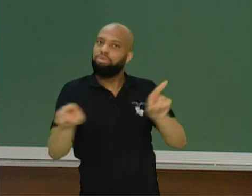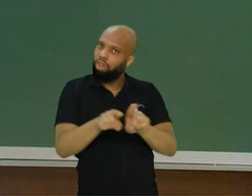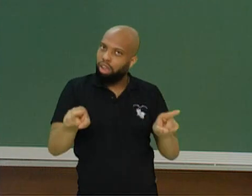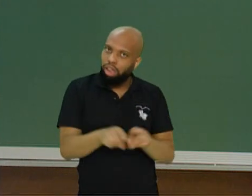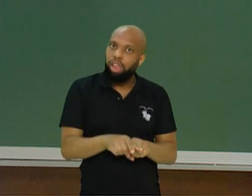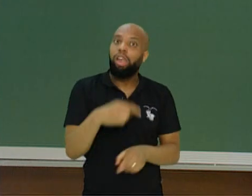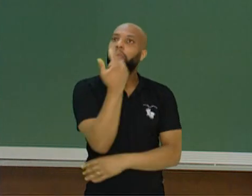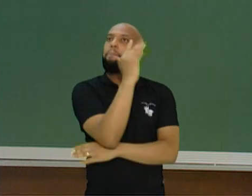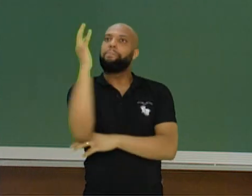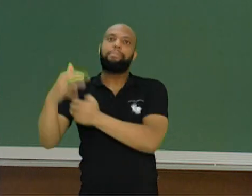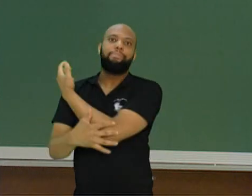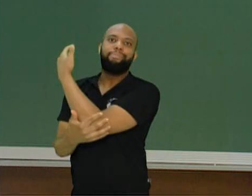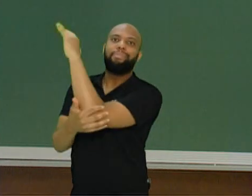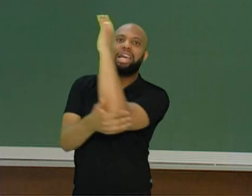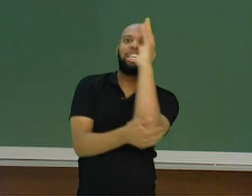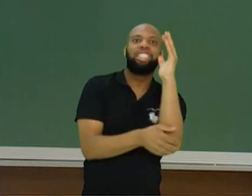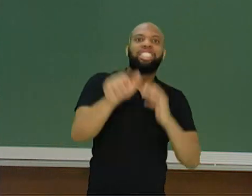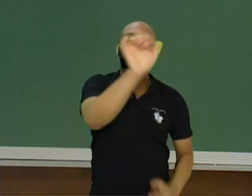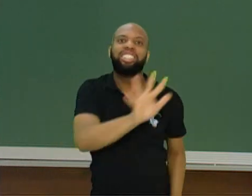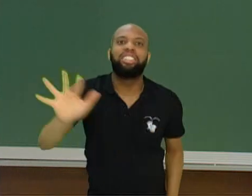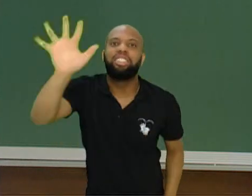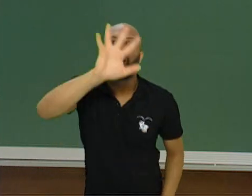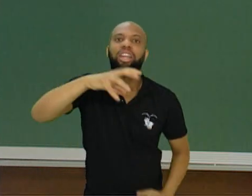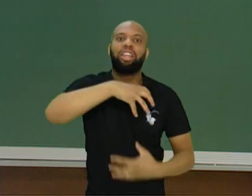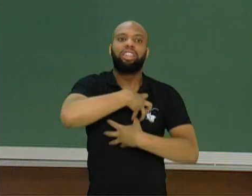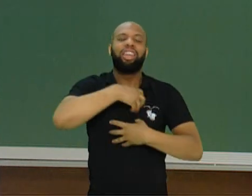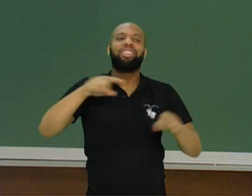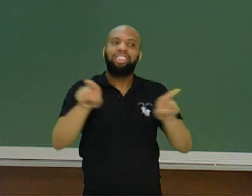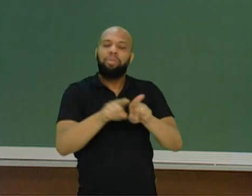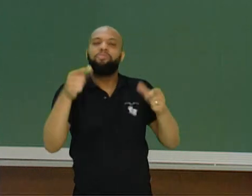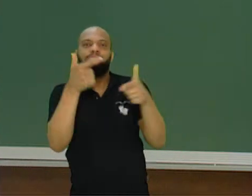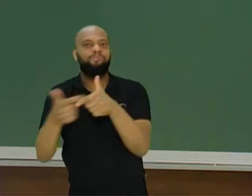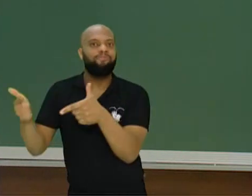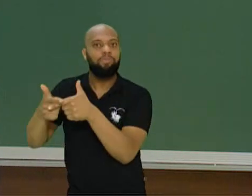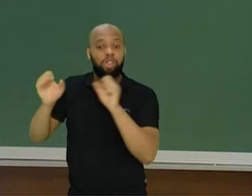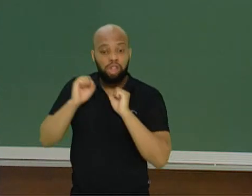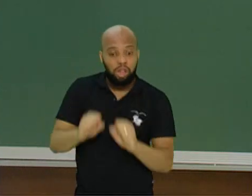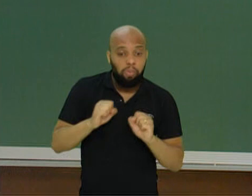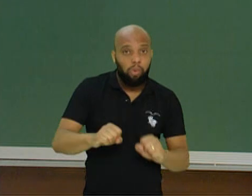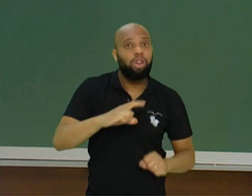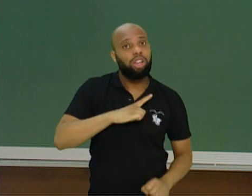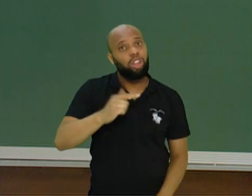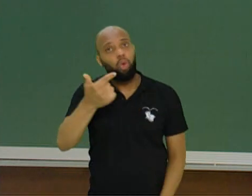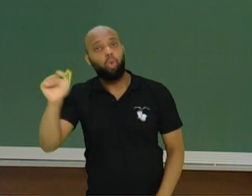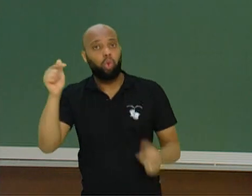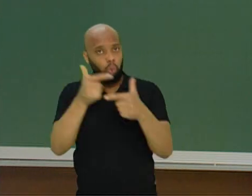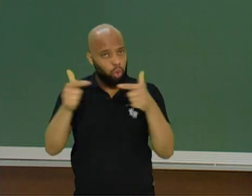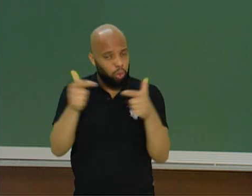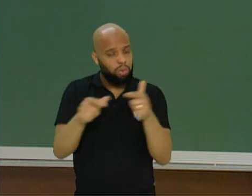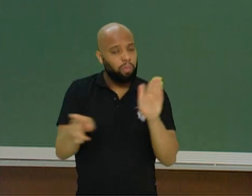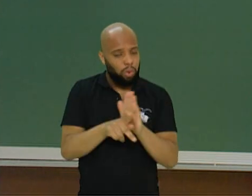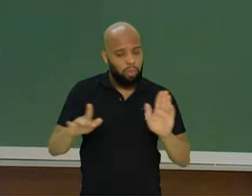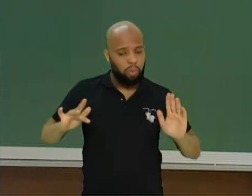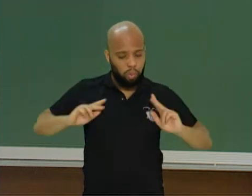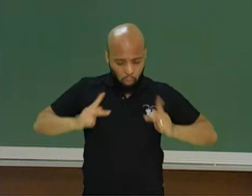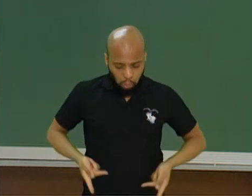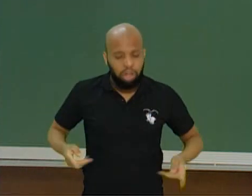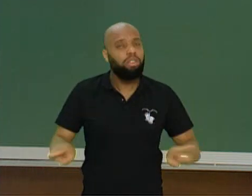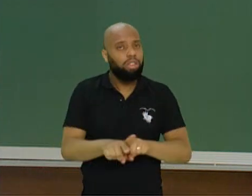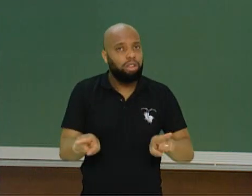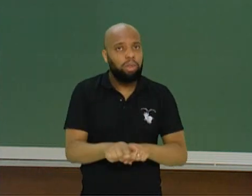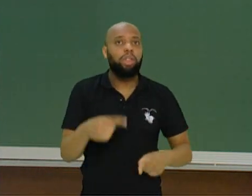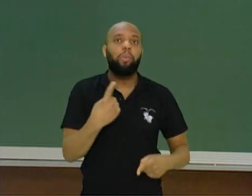a paisagem ela fica comprometida e também ela pode trazer problemas para o ser humano, porque